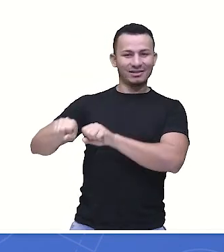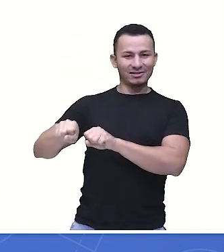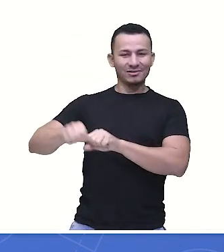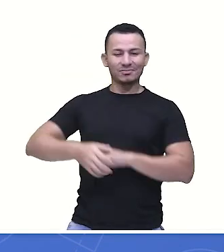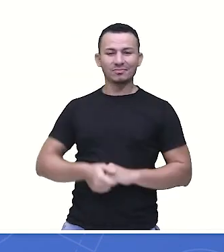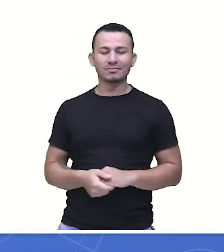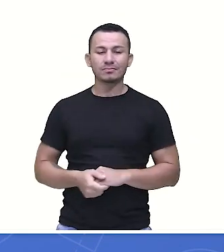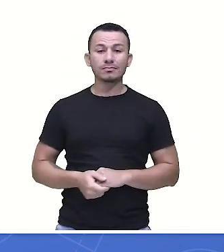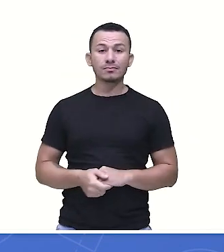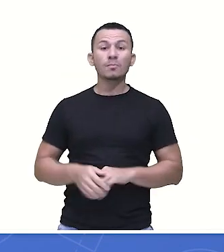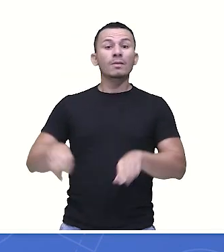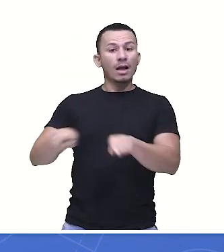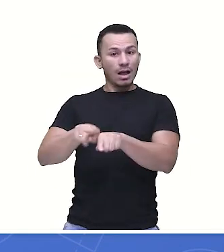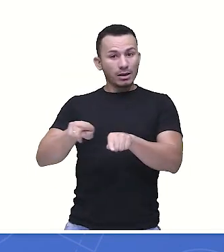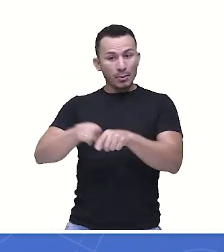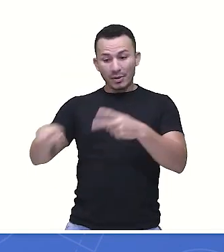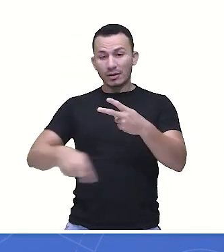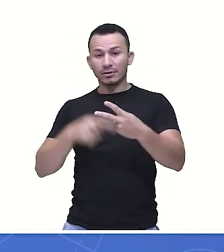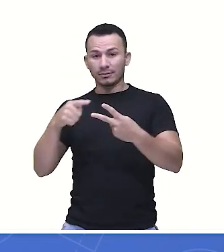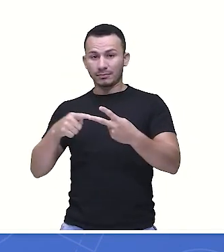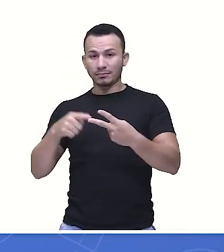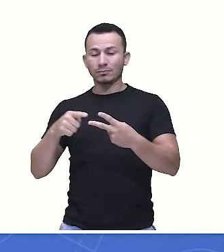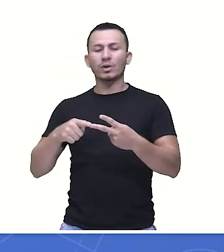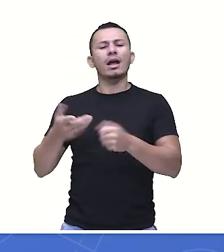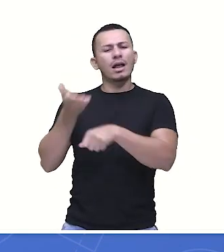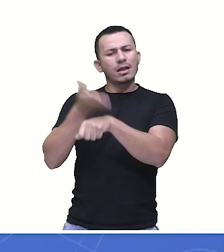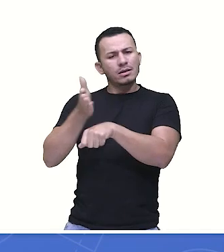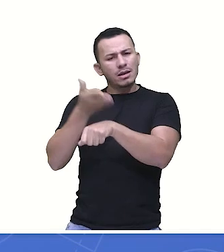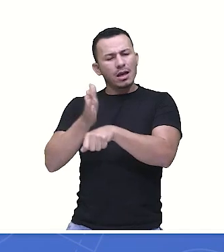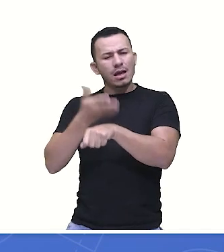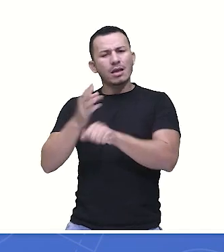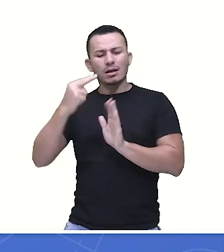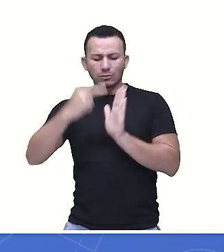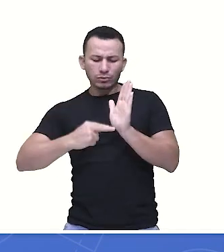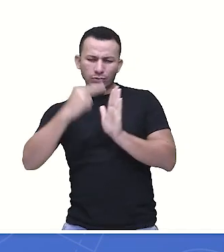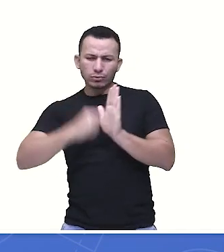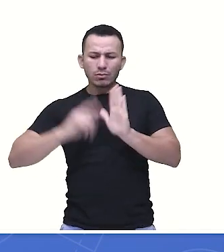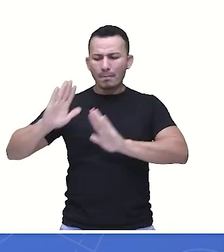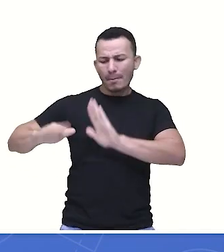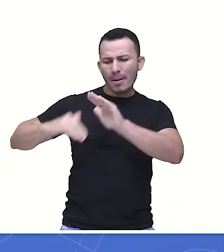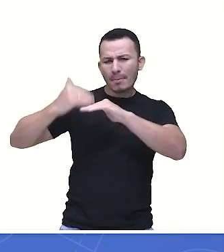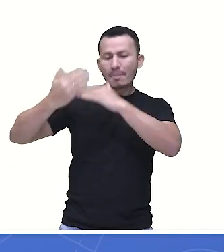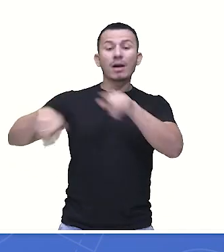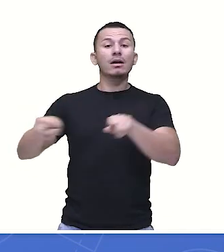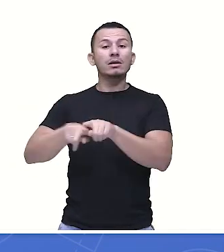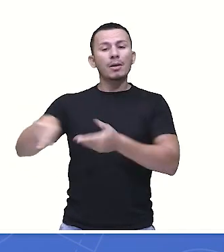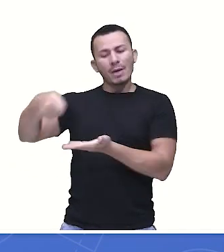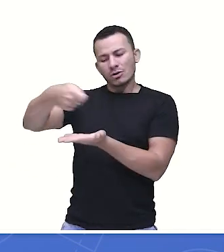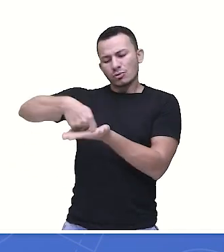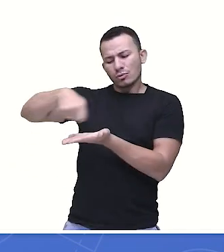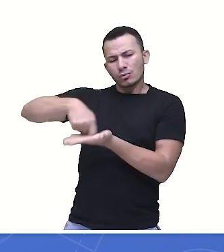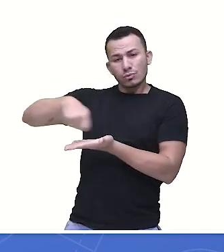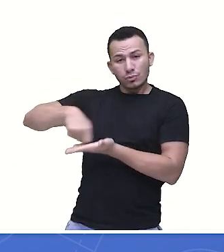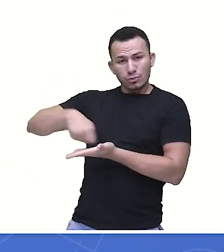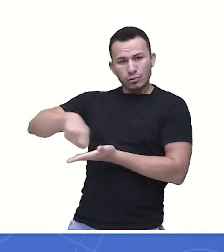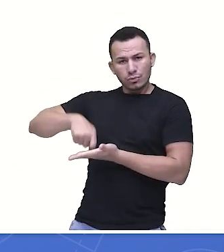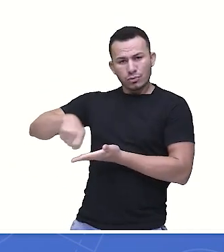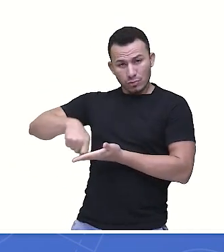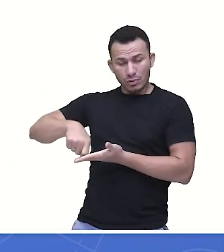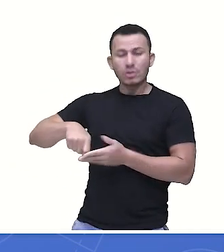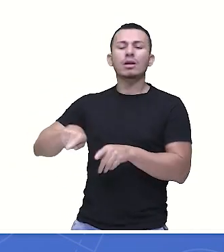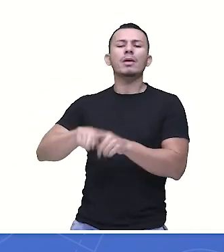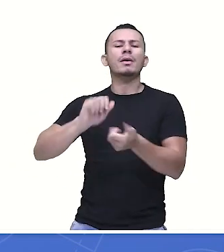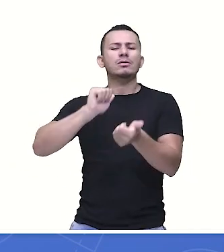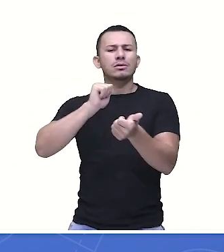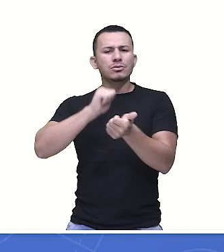Ela desenvolve o processo da leitura, da escrita, além da prática de esportes,